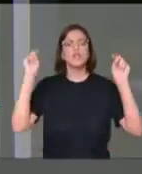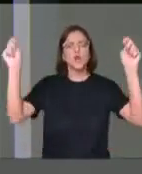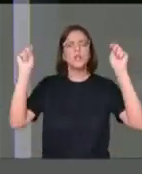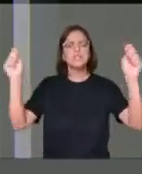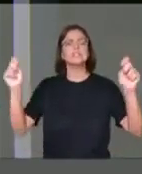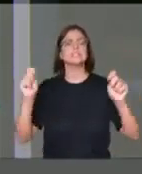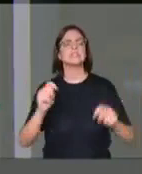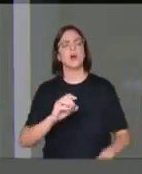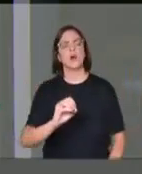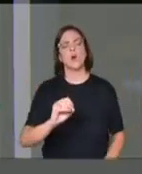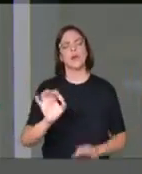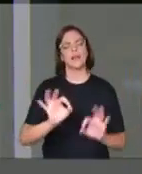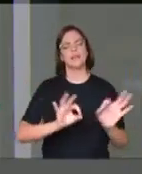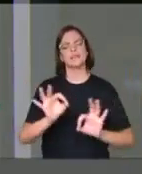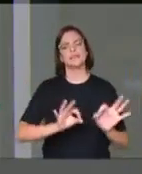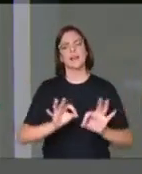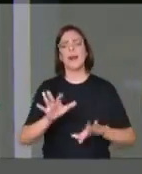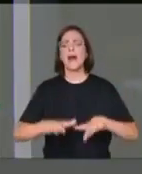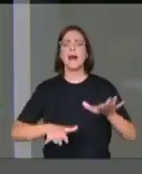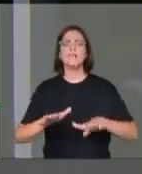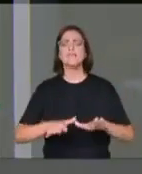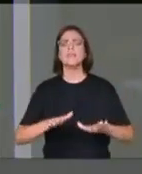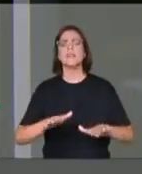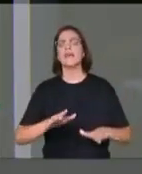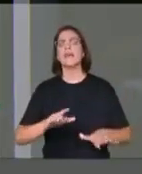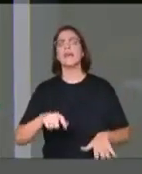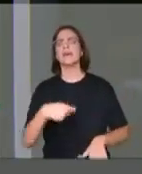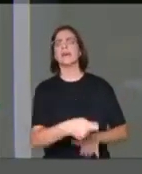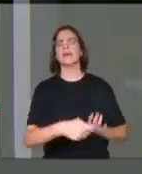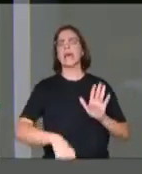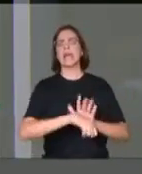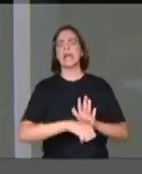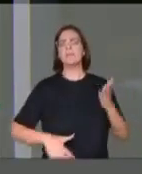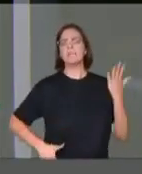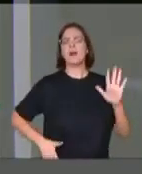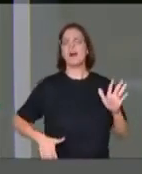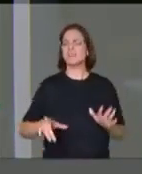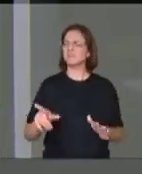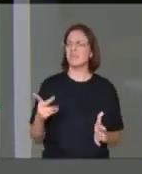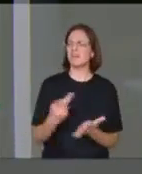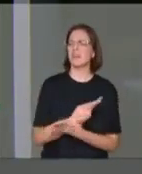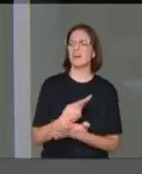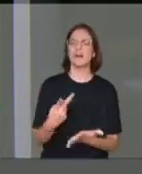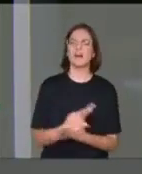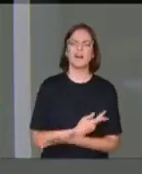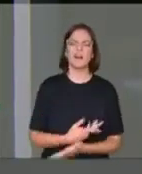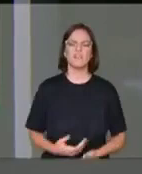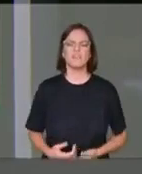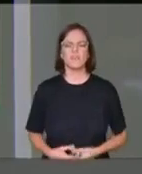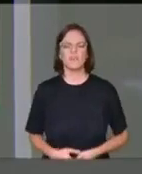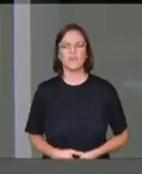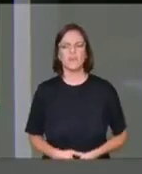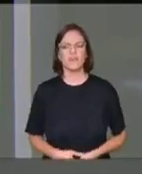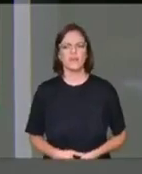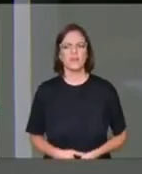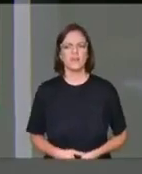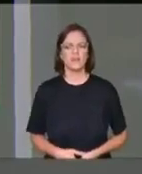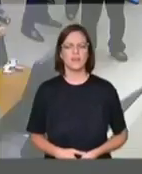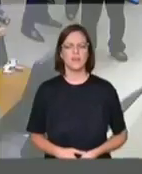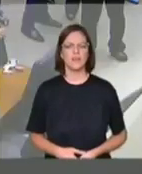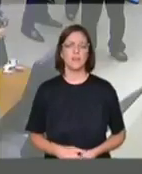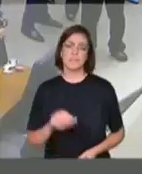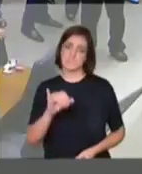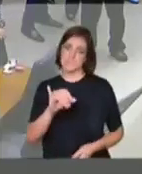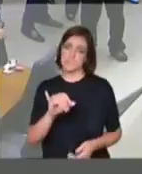vezes são criminalizadas de forma muito indevida, de forma muito. É claro que quando se